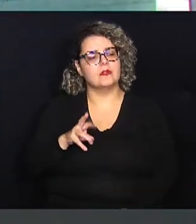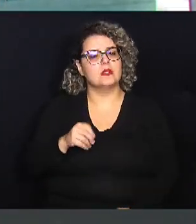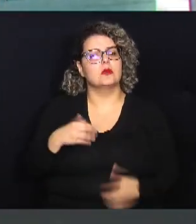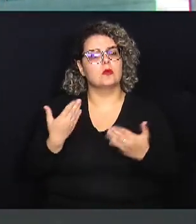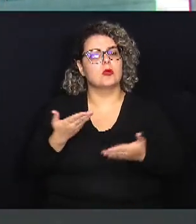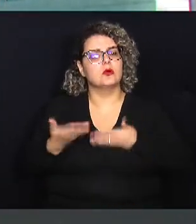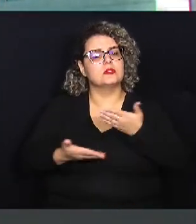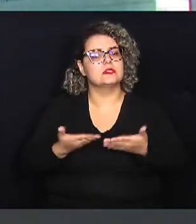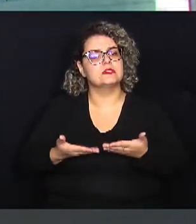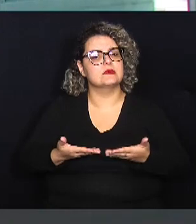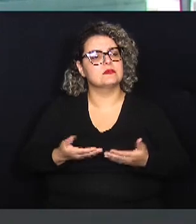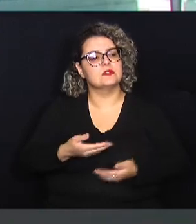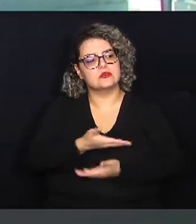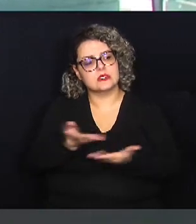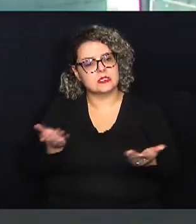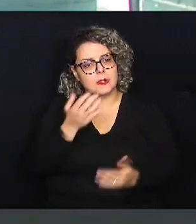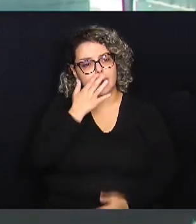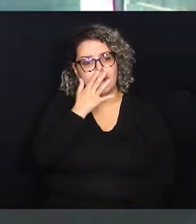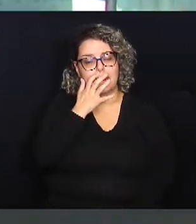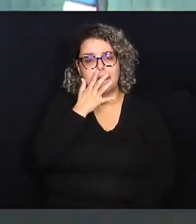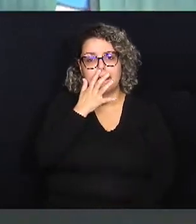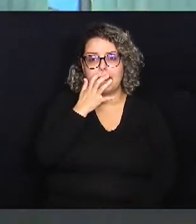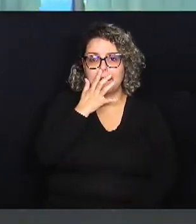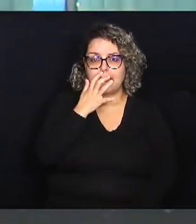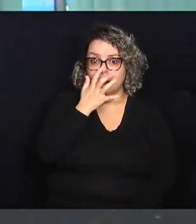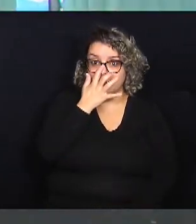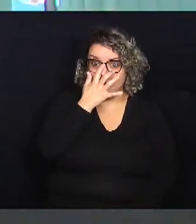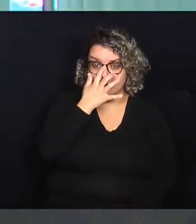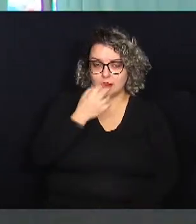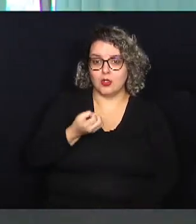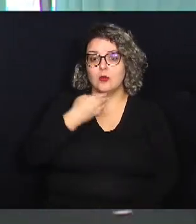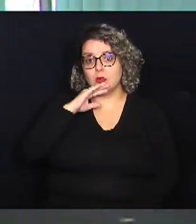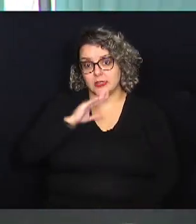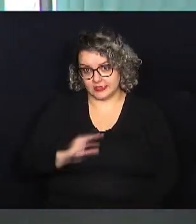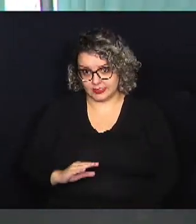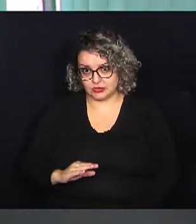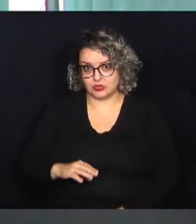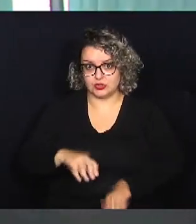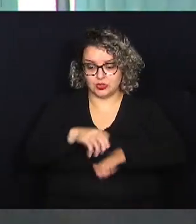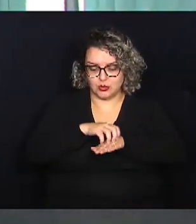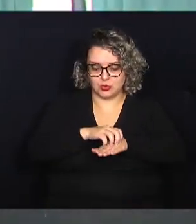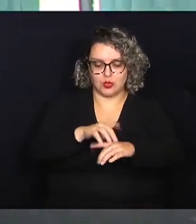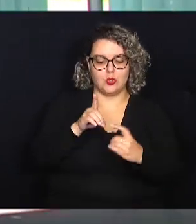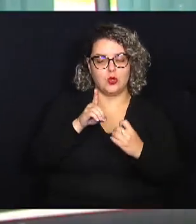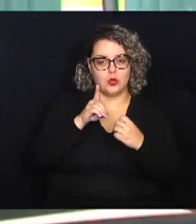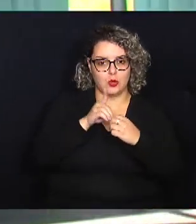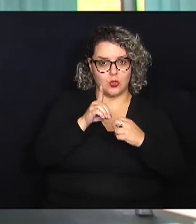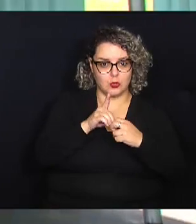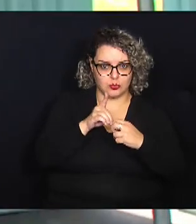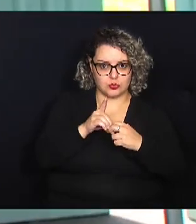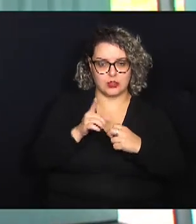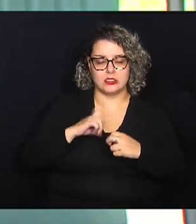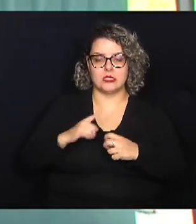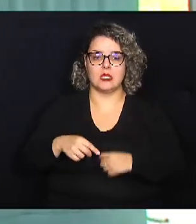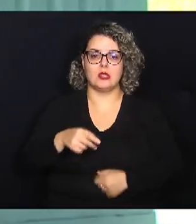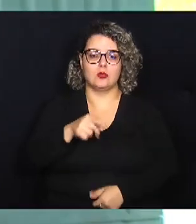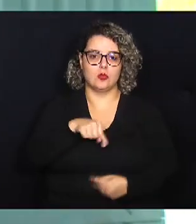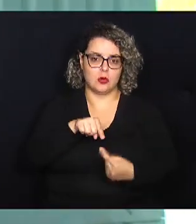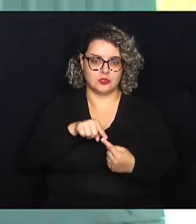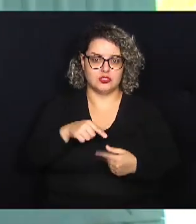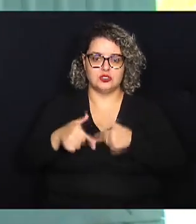oferecidos aqui por vocês? Boa tarde. O consultório móvel ele tem o objetivo de trabalhar com a medicina